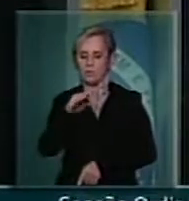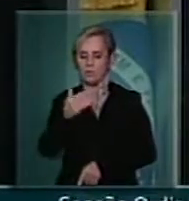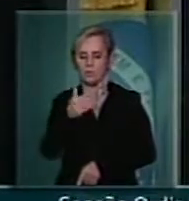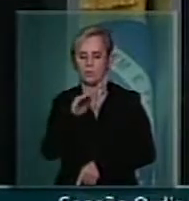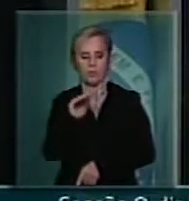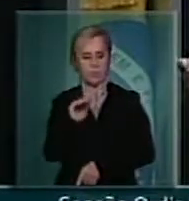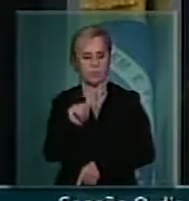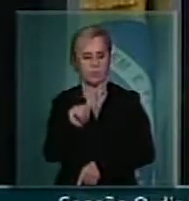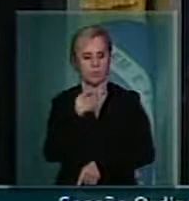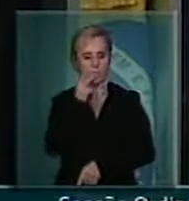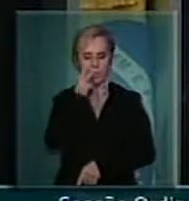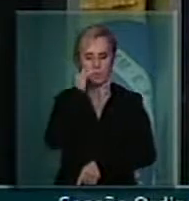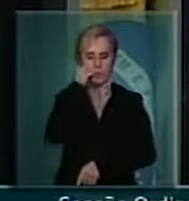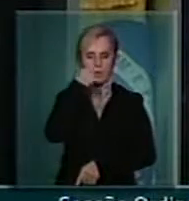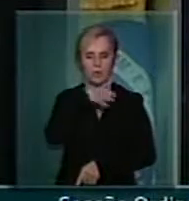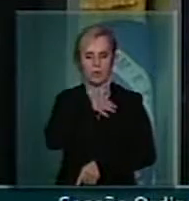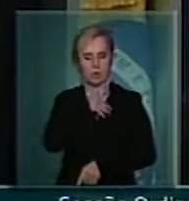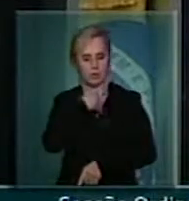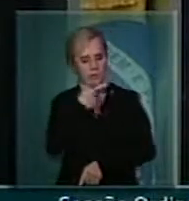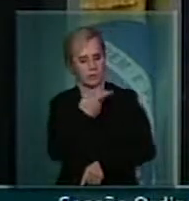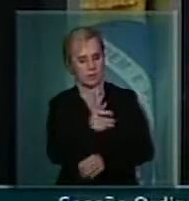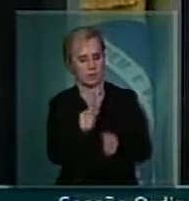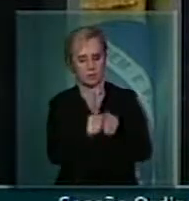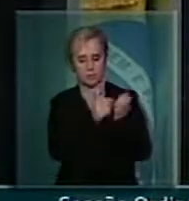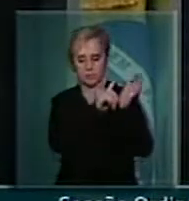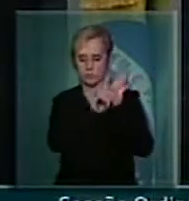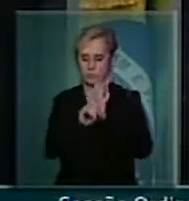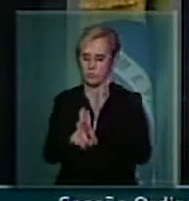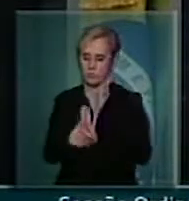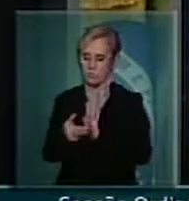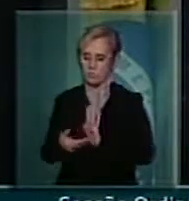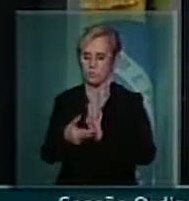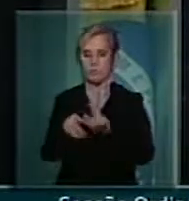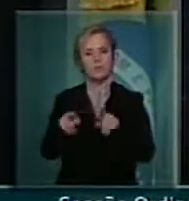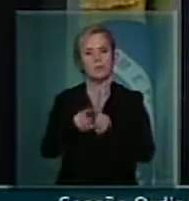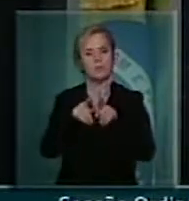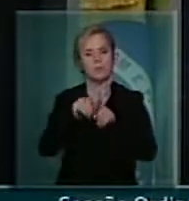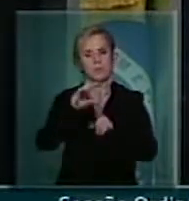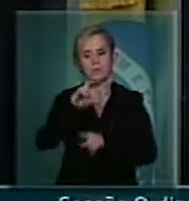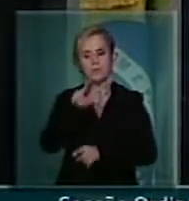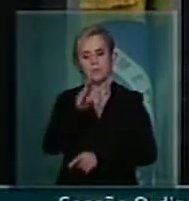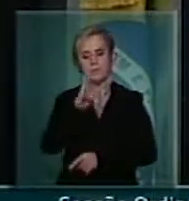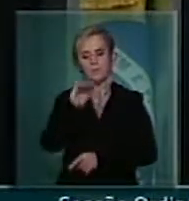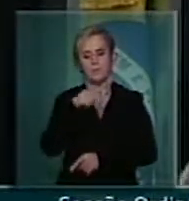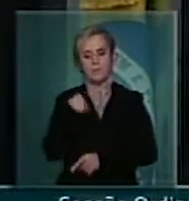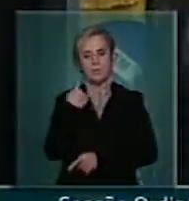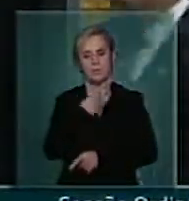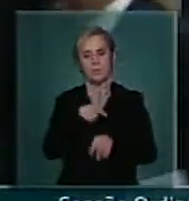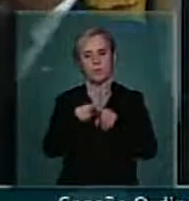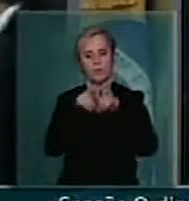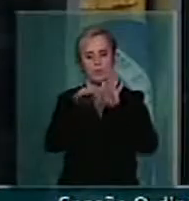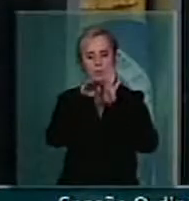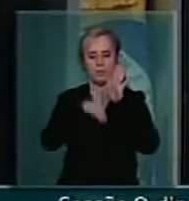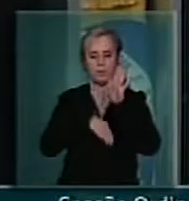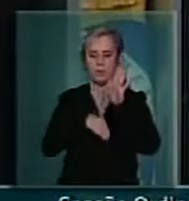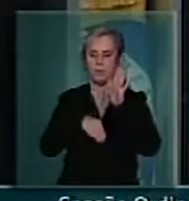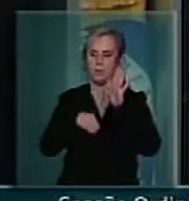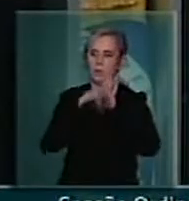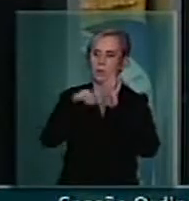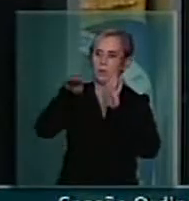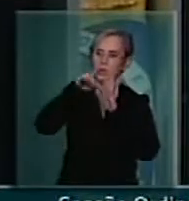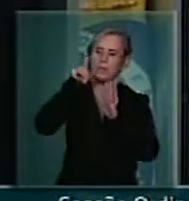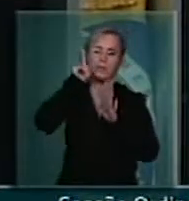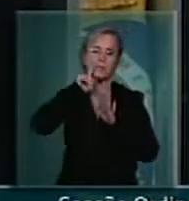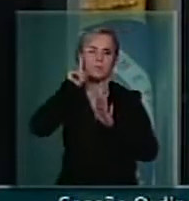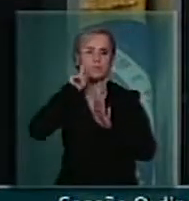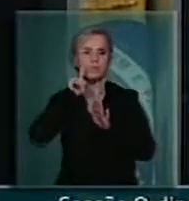e o filho passando aqui no plenário. Além de Cuba, senhor presidente, nós estamos abaixo dos Estados Unidos, 7,8%, do